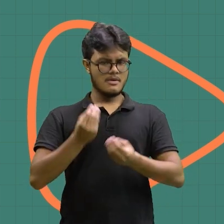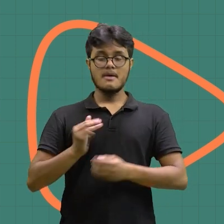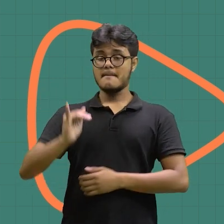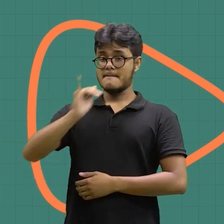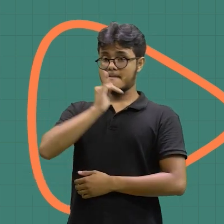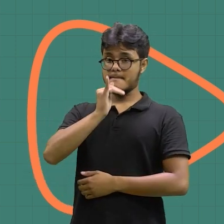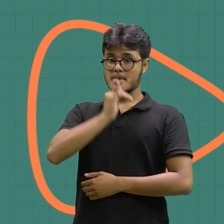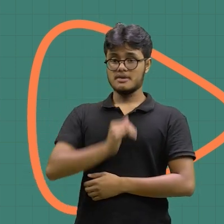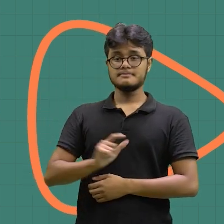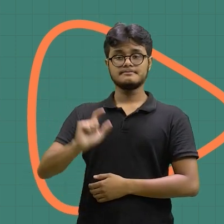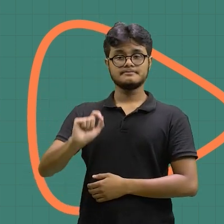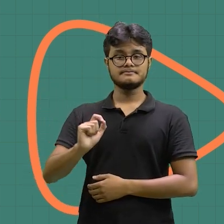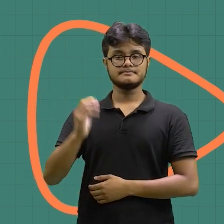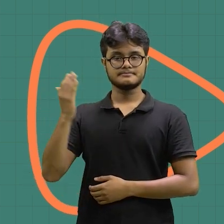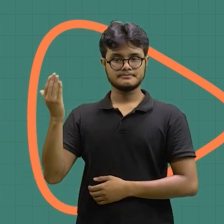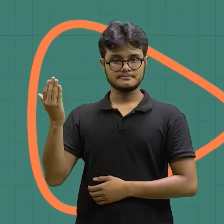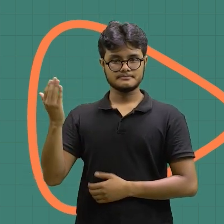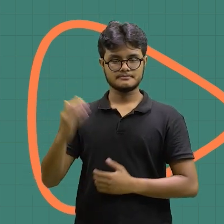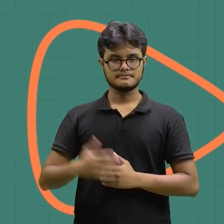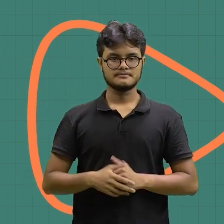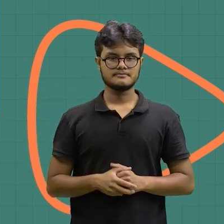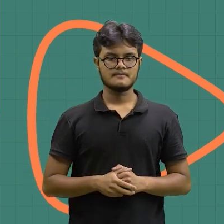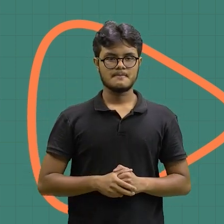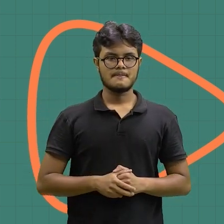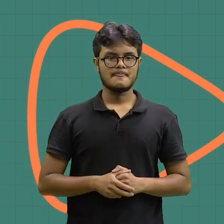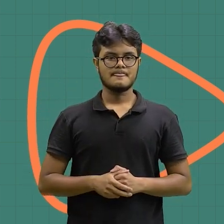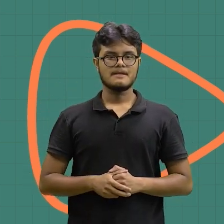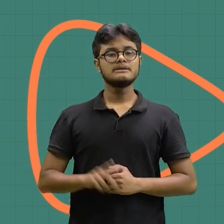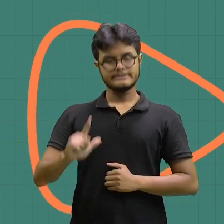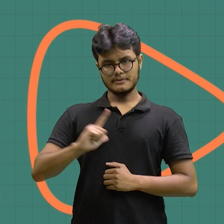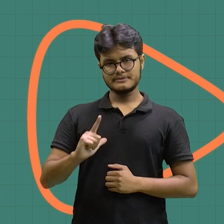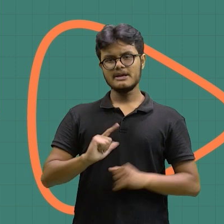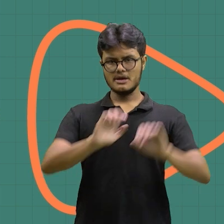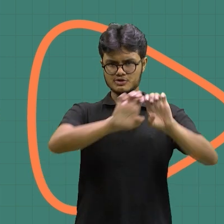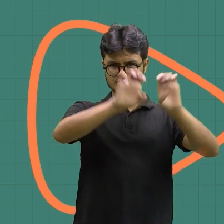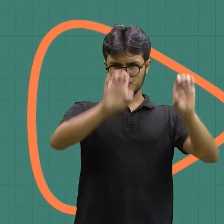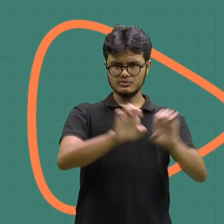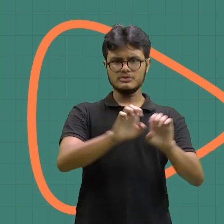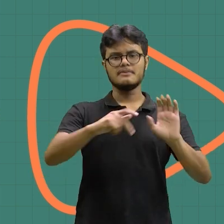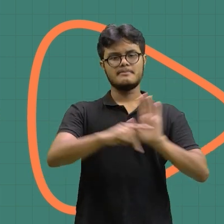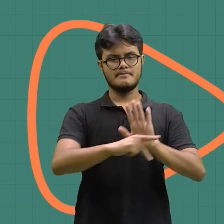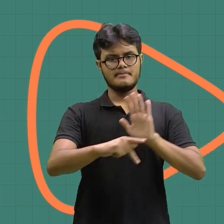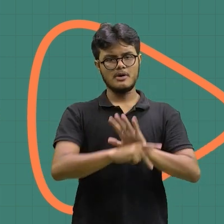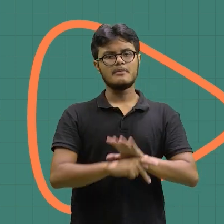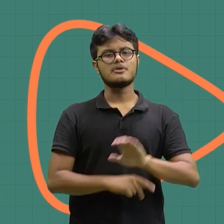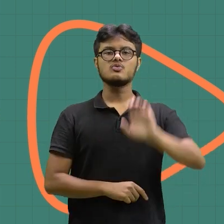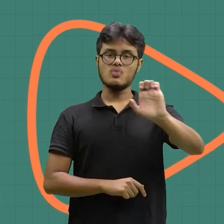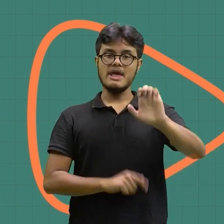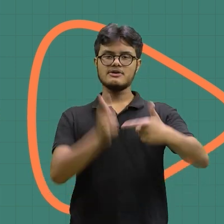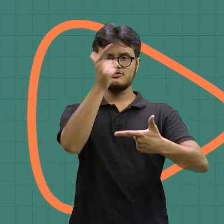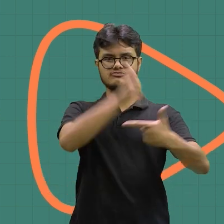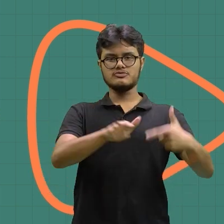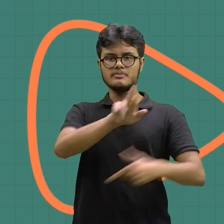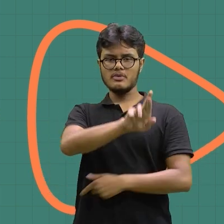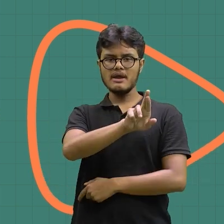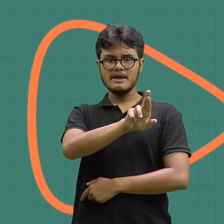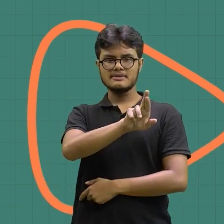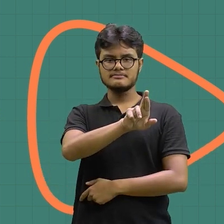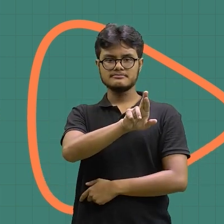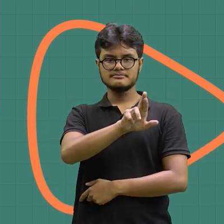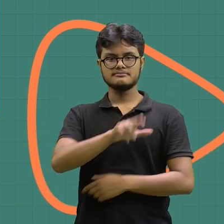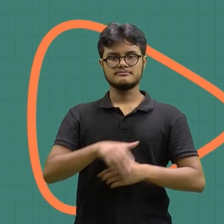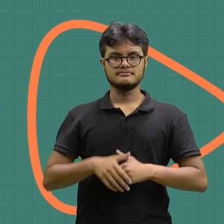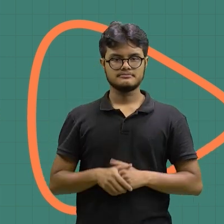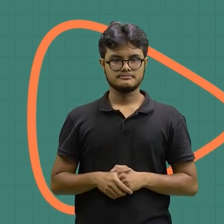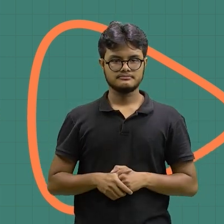dá exatamente aqui, ó, na minha equação do gerador, onde eu tenho a